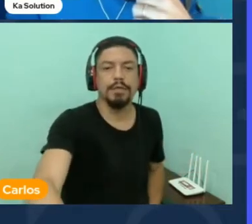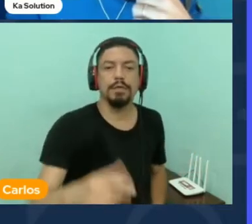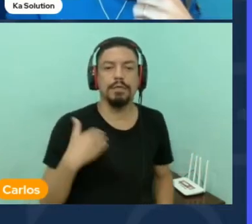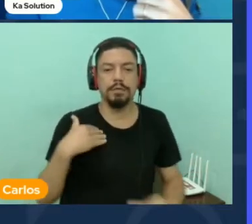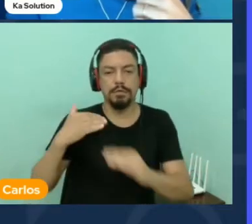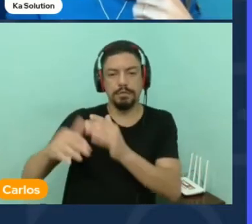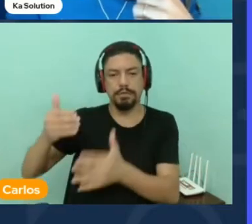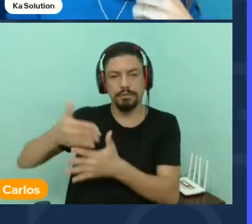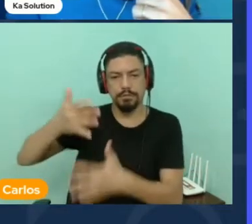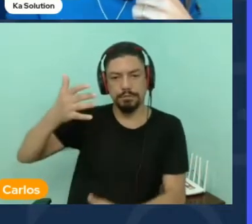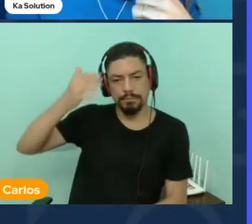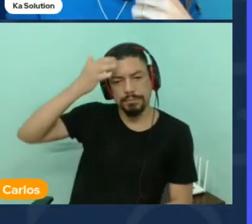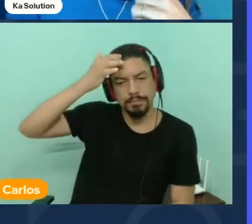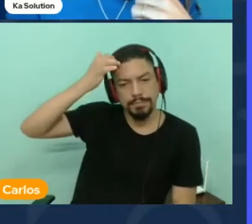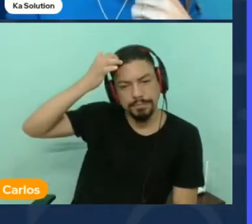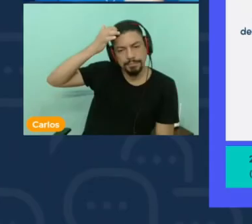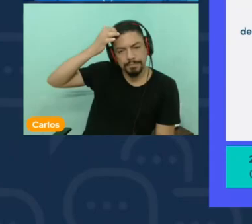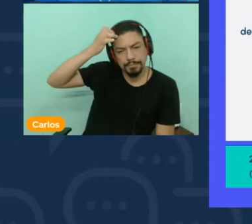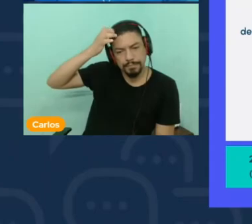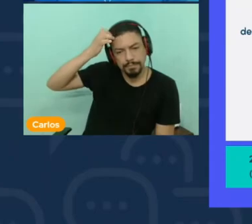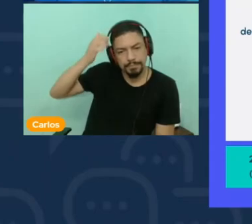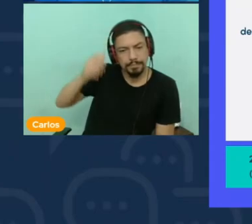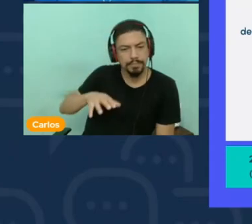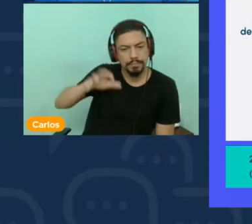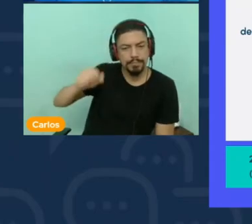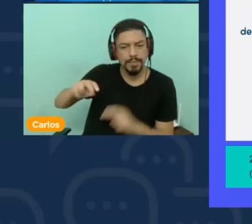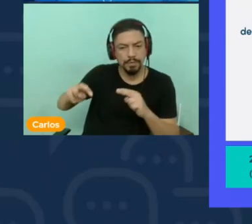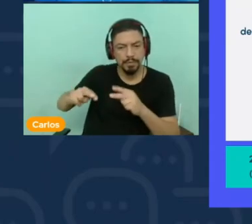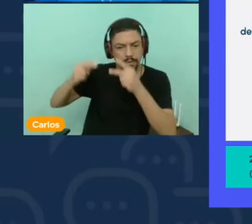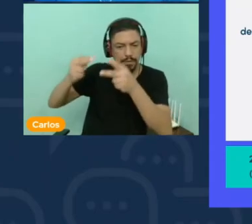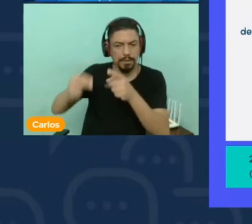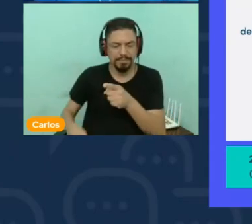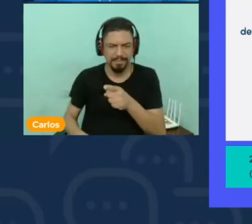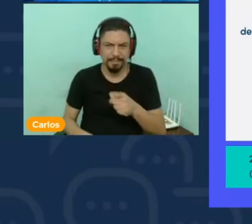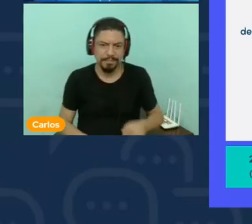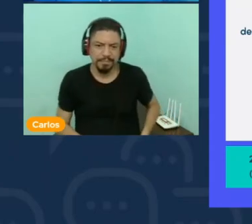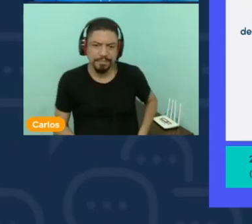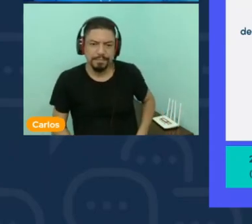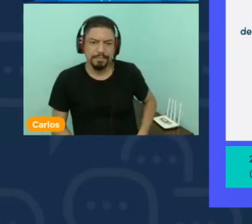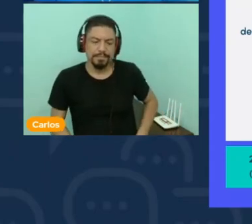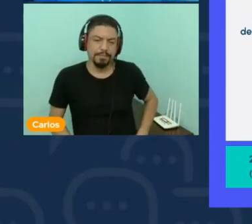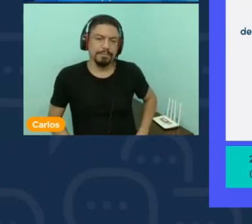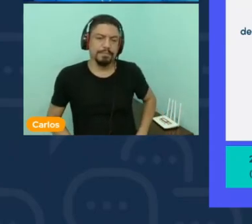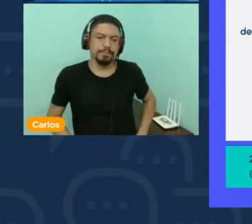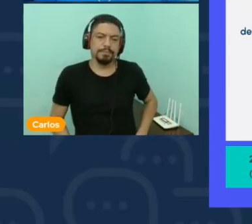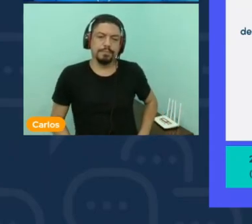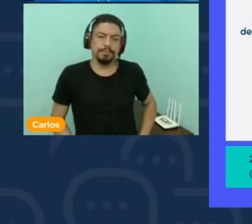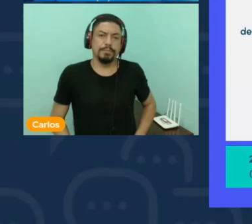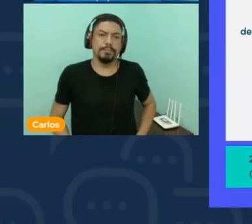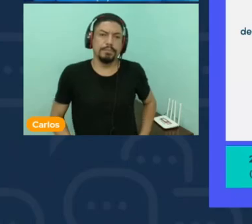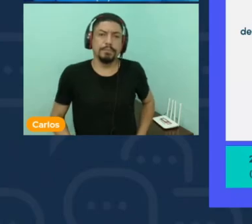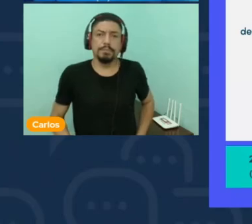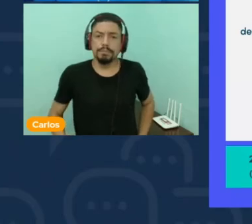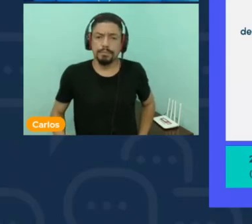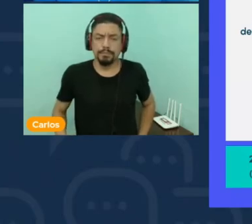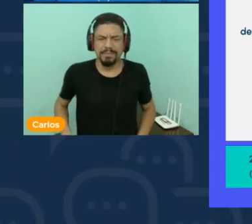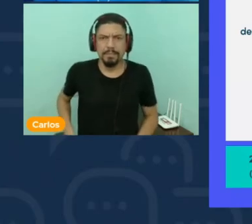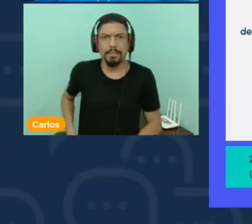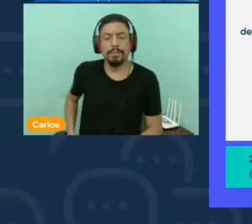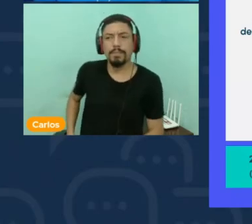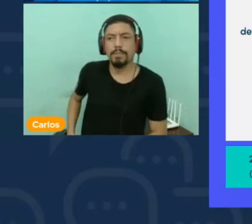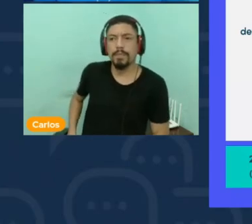chat, pessoal, deixa eu pegar aqui o link. Esse daqui que eu estou colocando, eu vou colocar como perfil